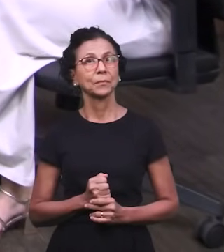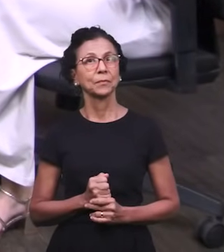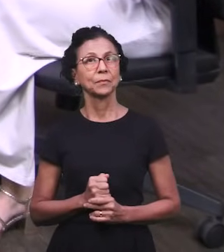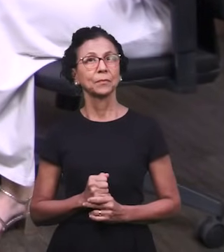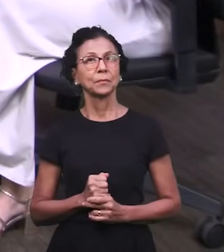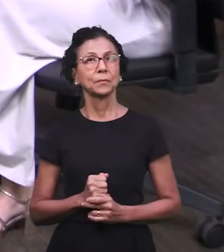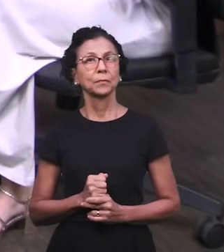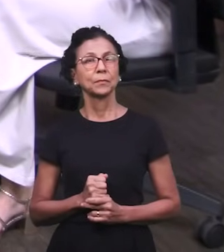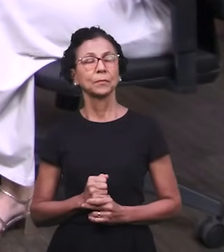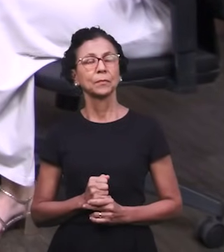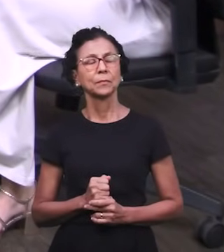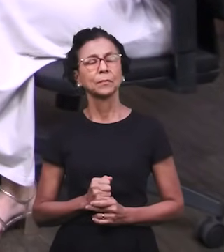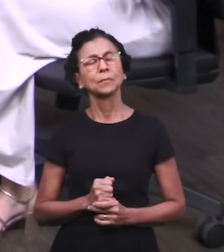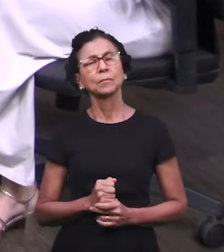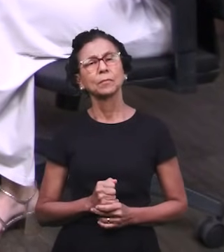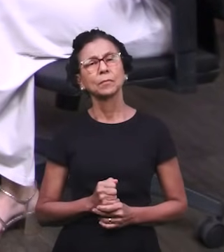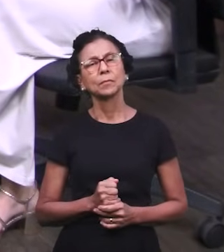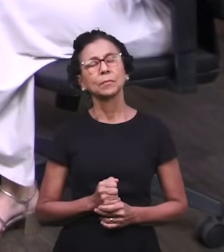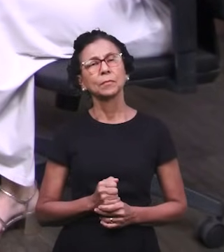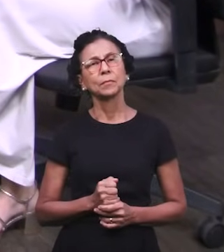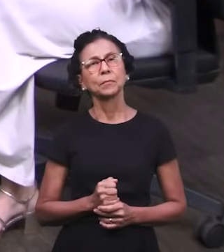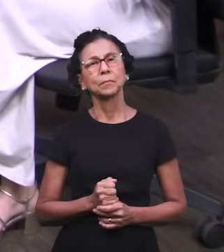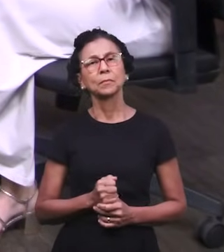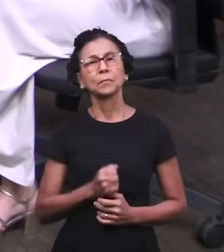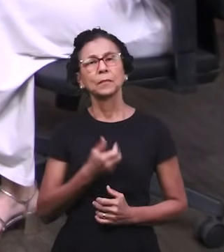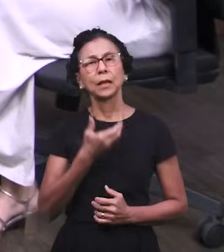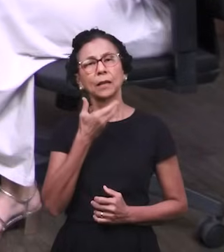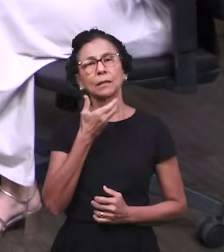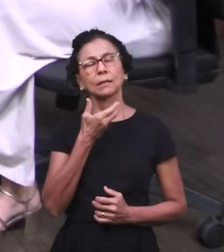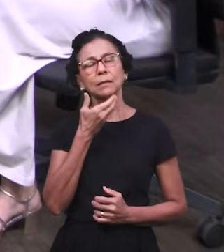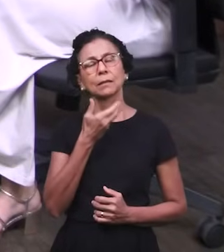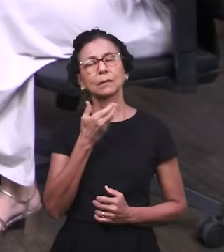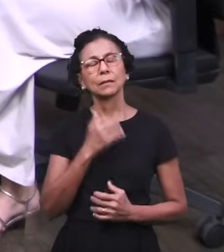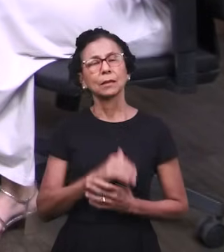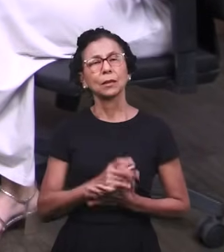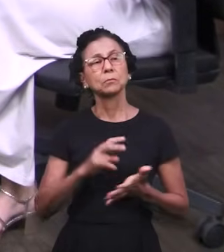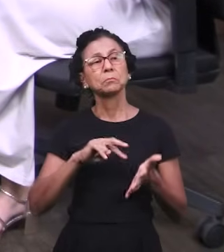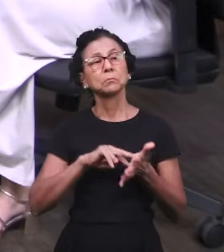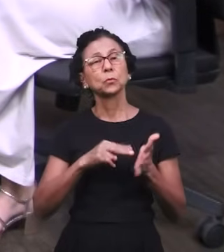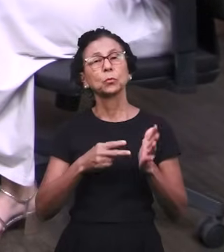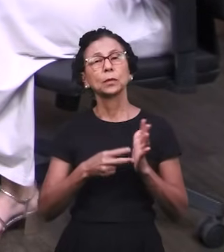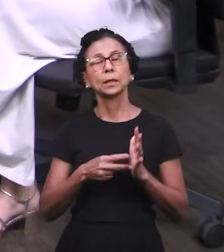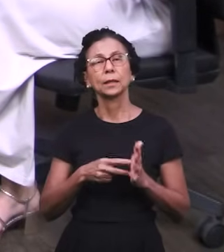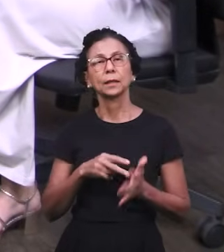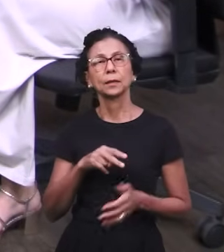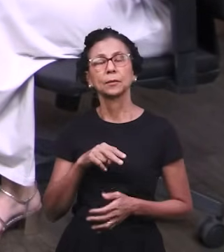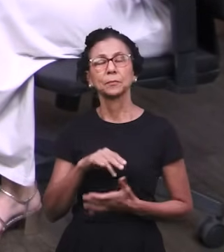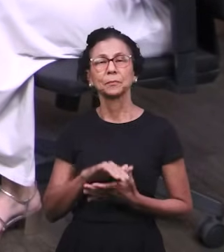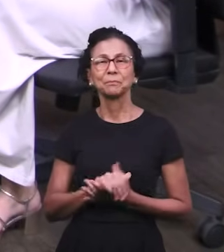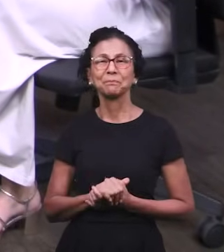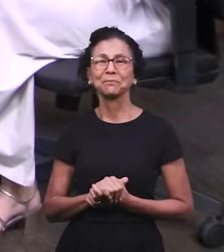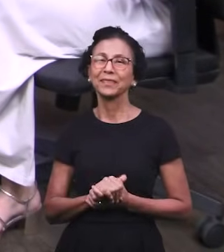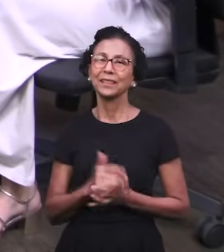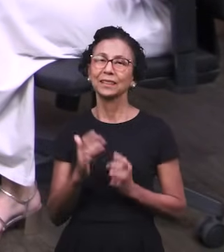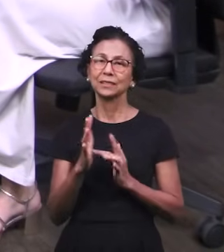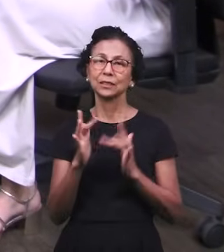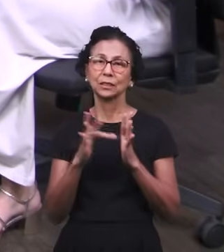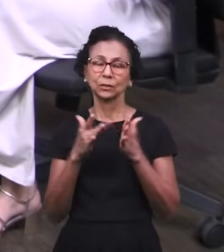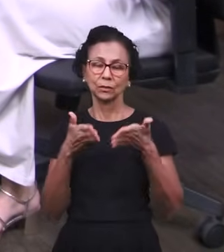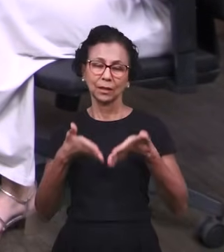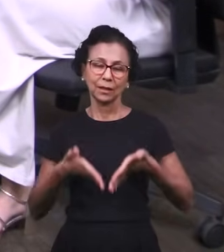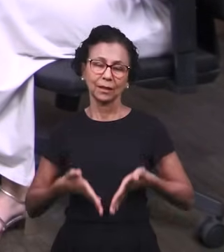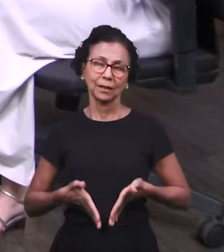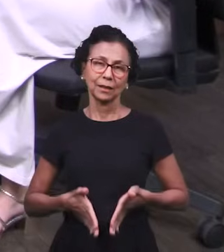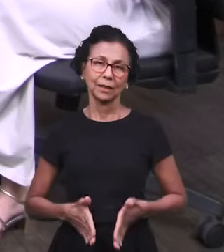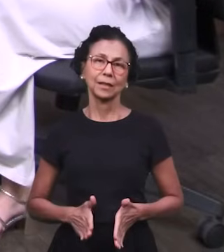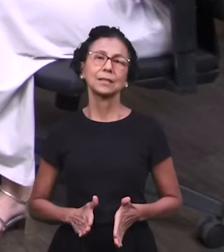o nascimento de Jesus, né? O nascimento de Jesus é o Natal. E é um